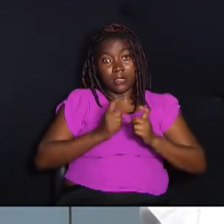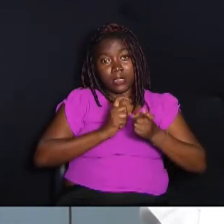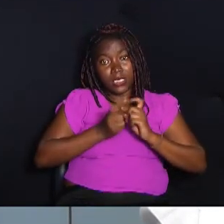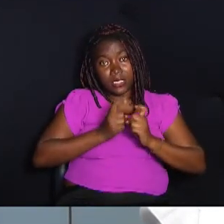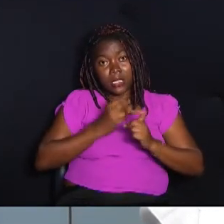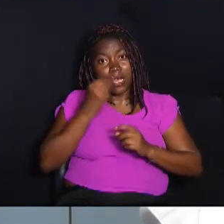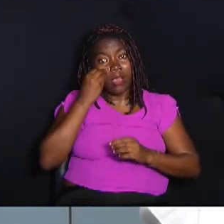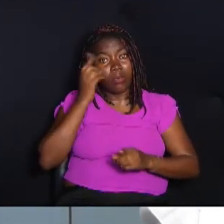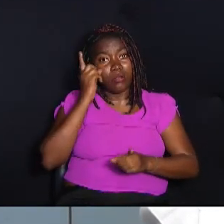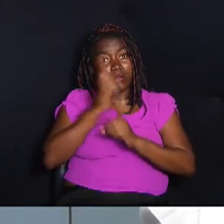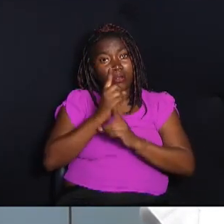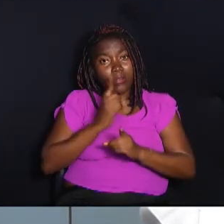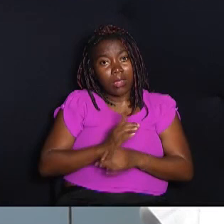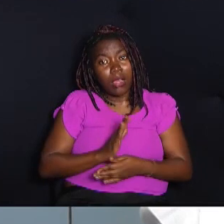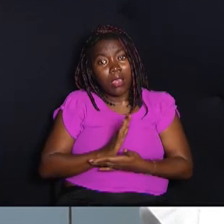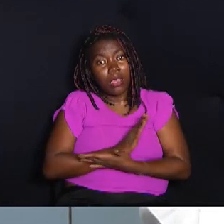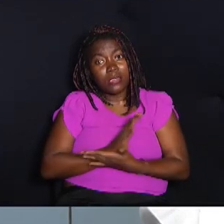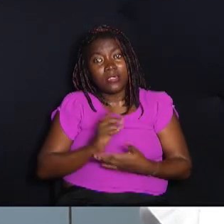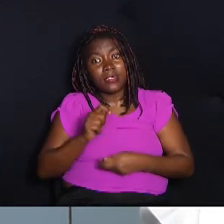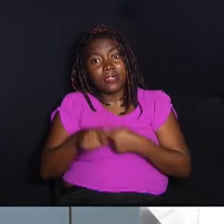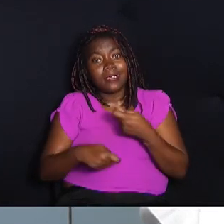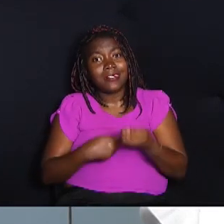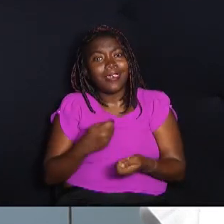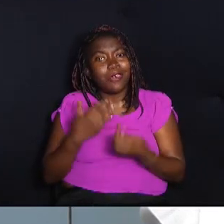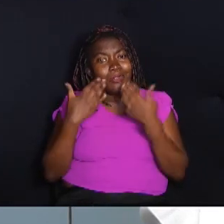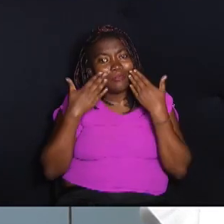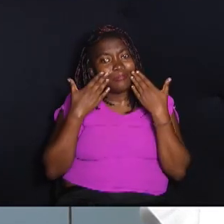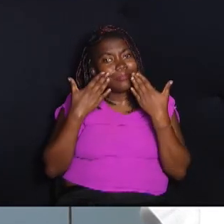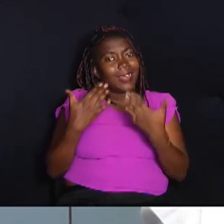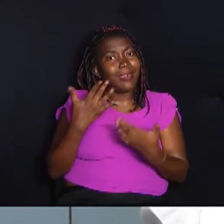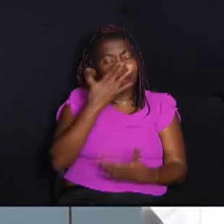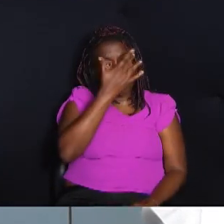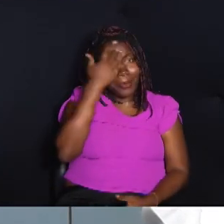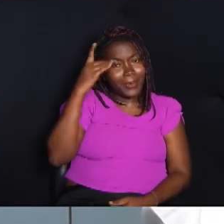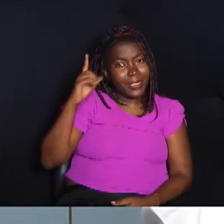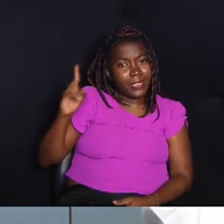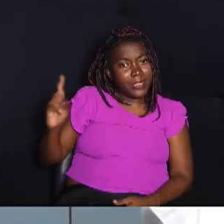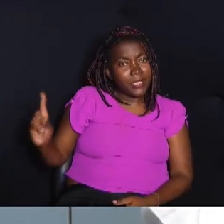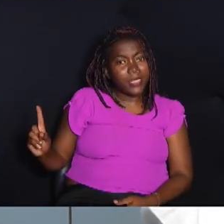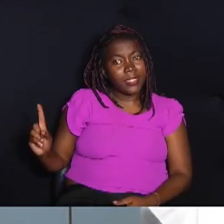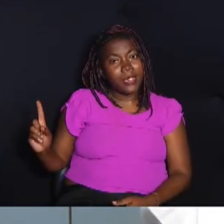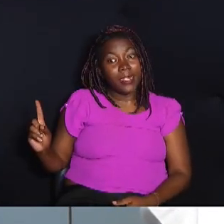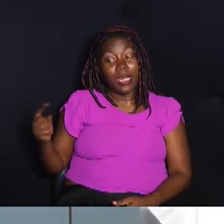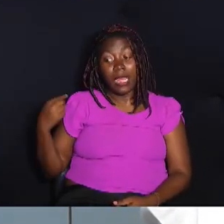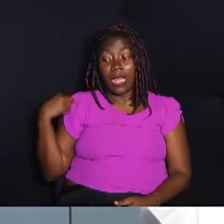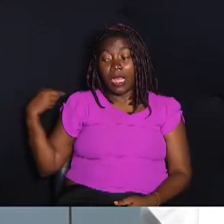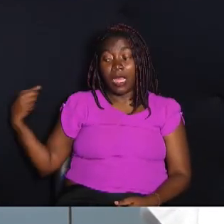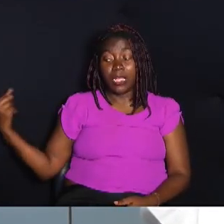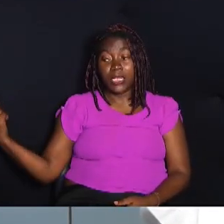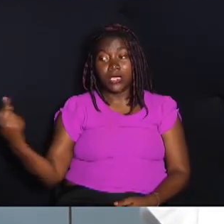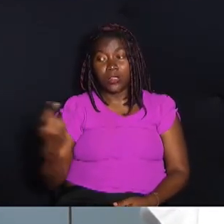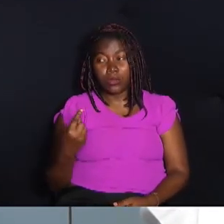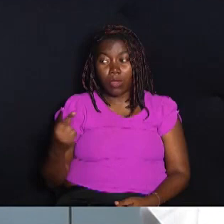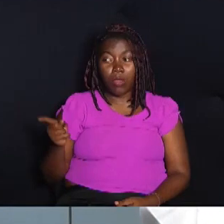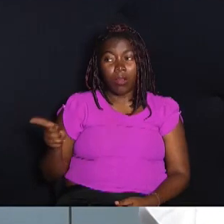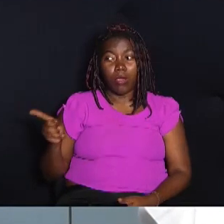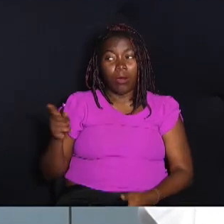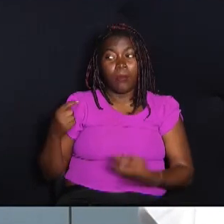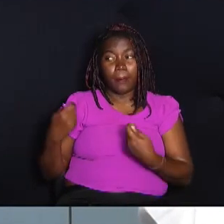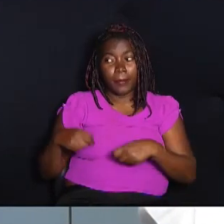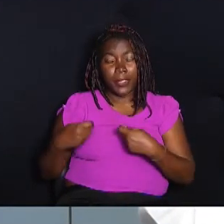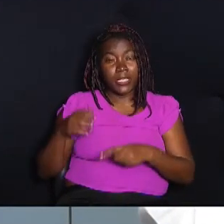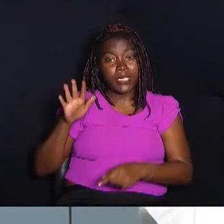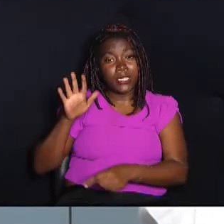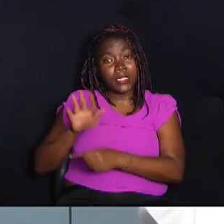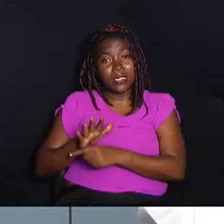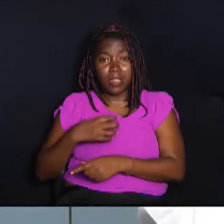alguns sinais, muitas vezes, de que a pessoa, daquela pessoa que está ao seu redor precisa de ajuda e de alguma forma estender a